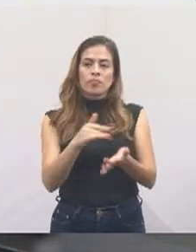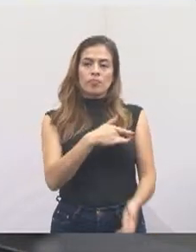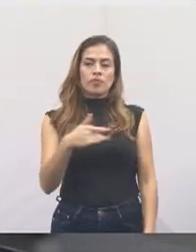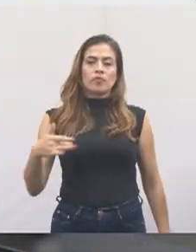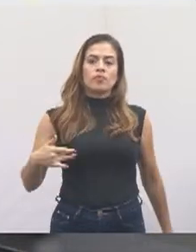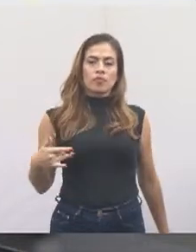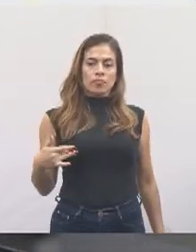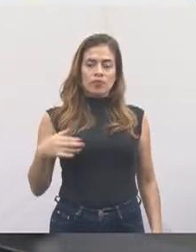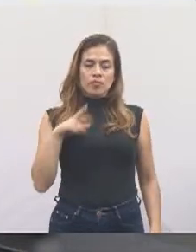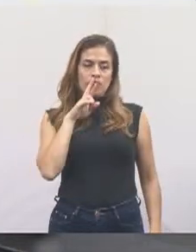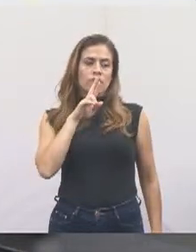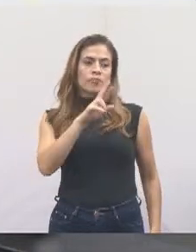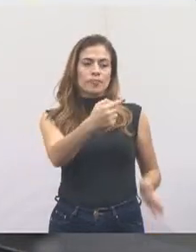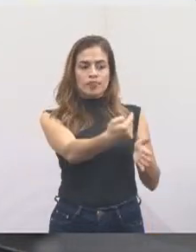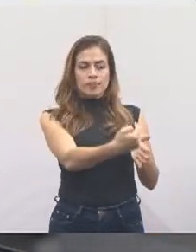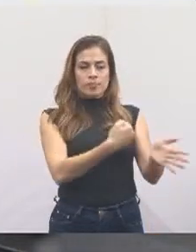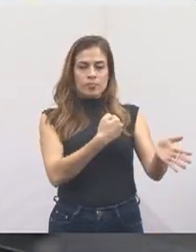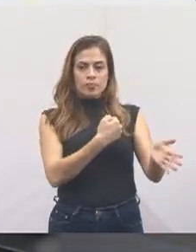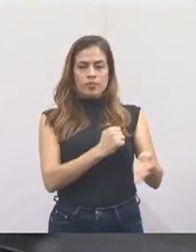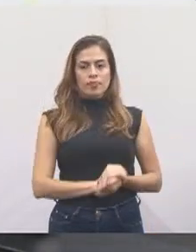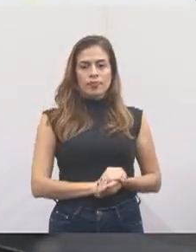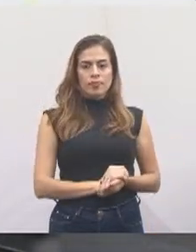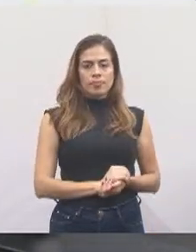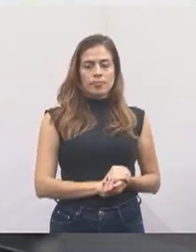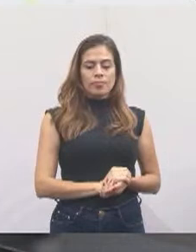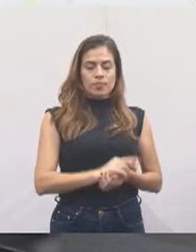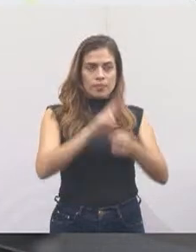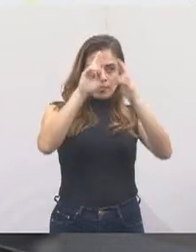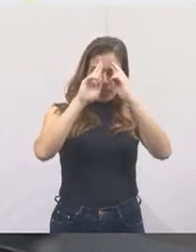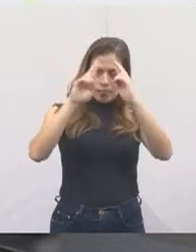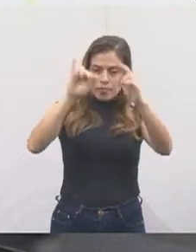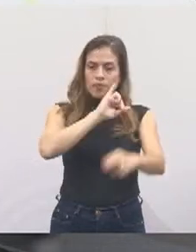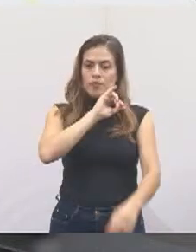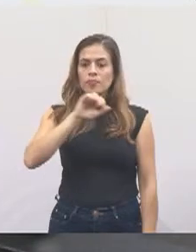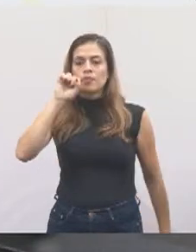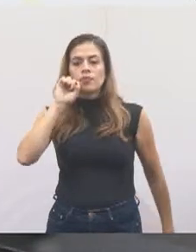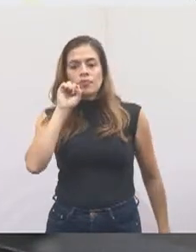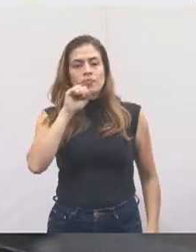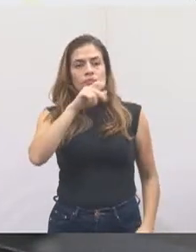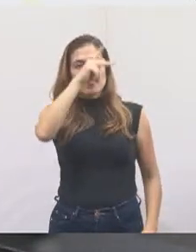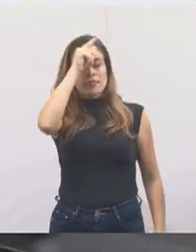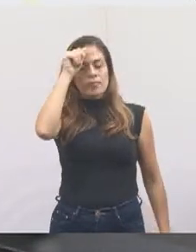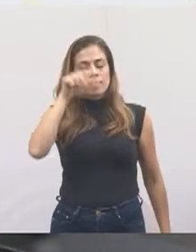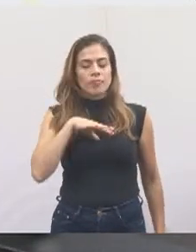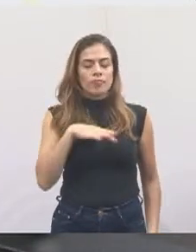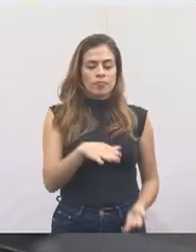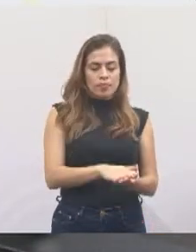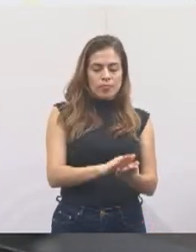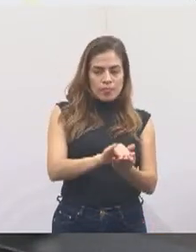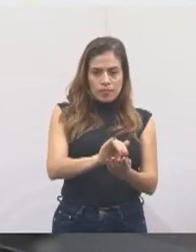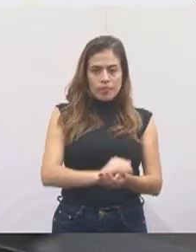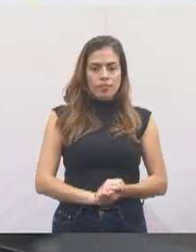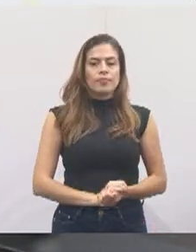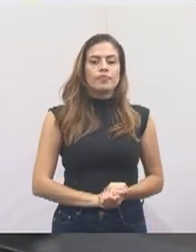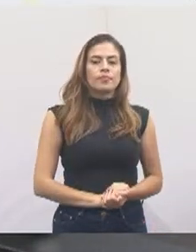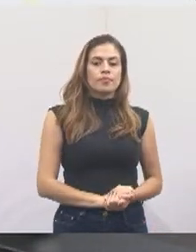saúde a fim de responder os questionamento apresentado respeitosamente Santana Prefeito Municipal de